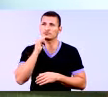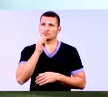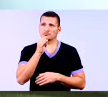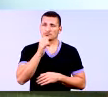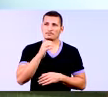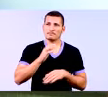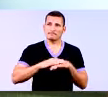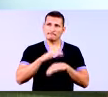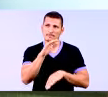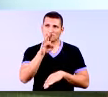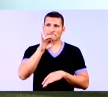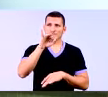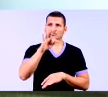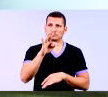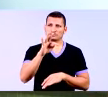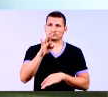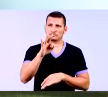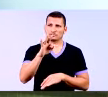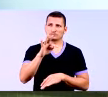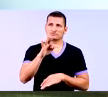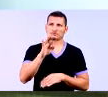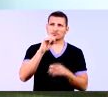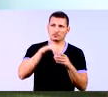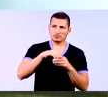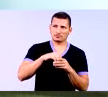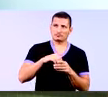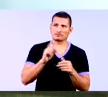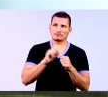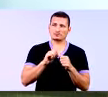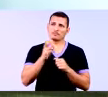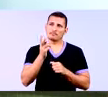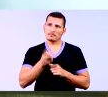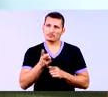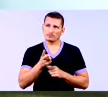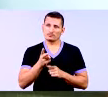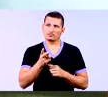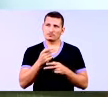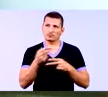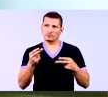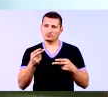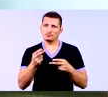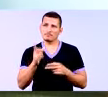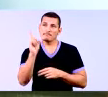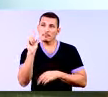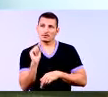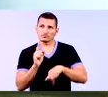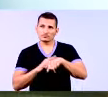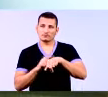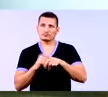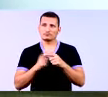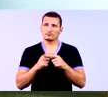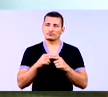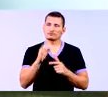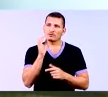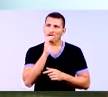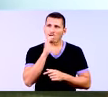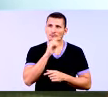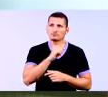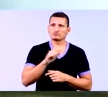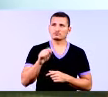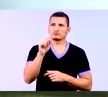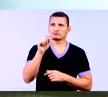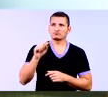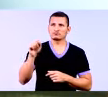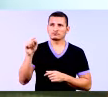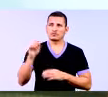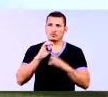maior o bit interno, isso quer dizer que fazer a mesma atividade em menos tempo, porque ele está dando menos viagem para fazer essa entrega desse pacote, essa comunicação